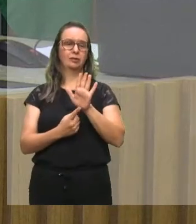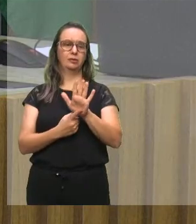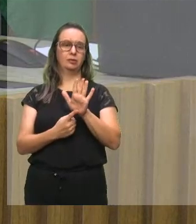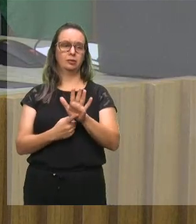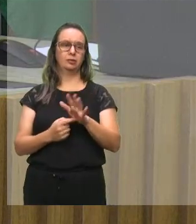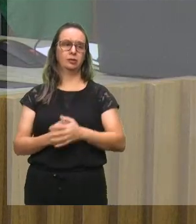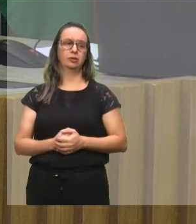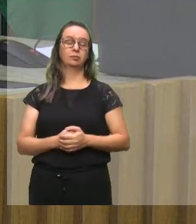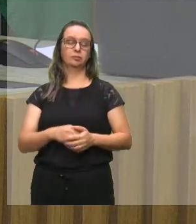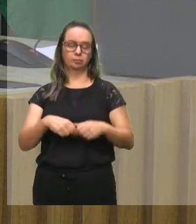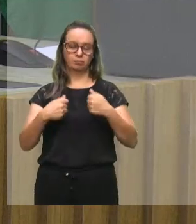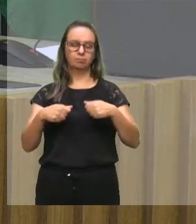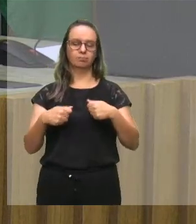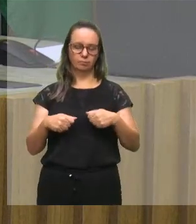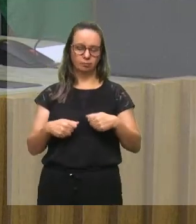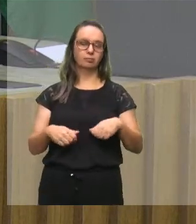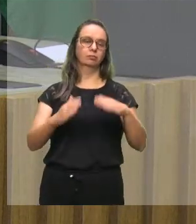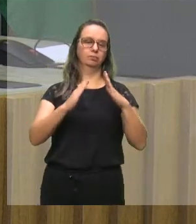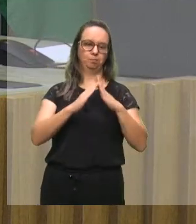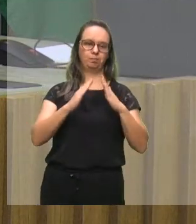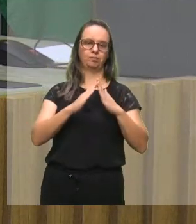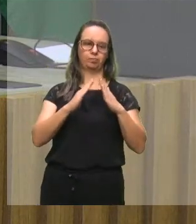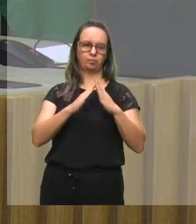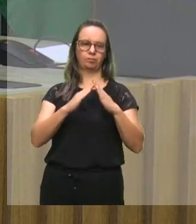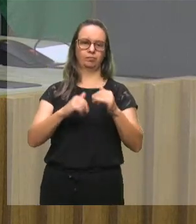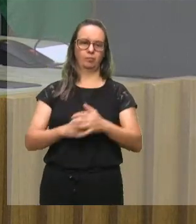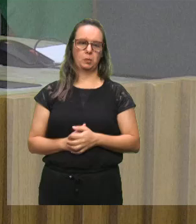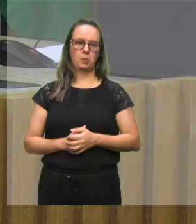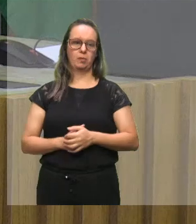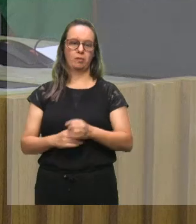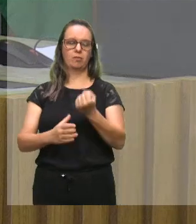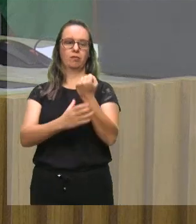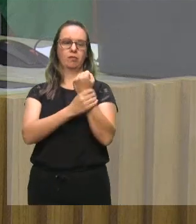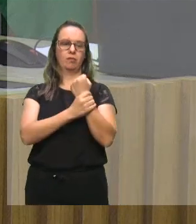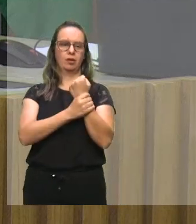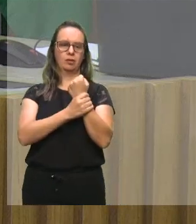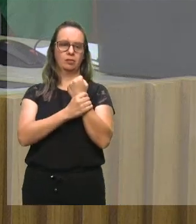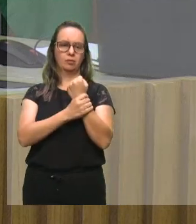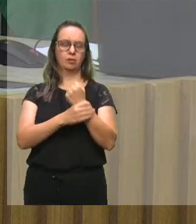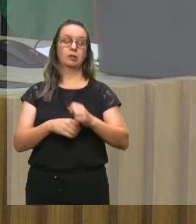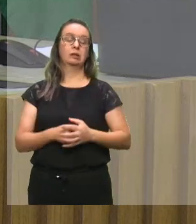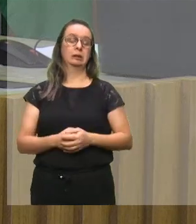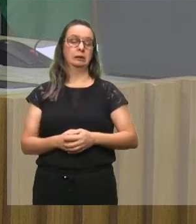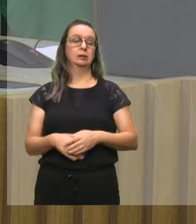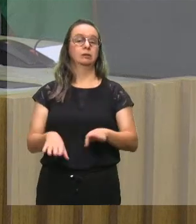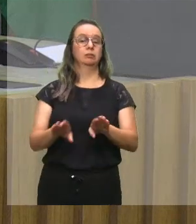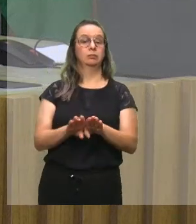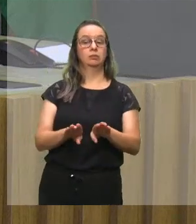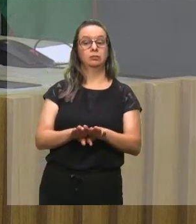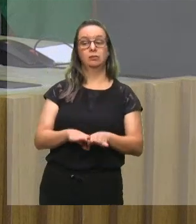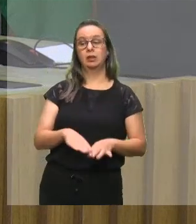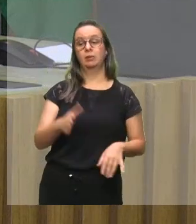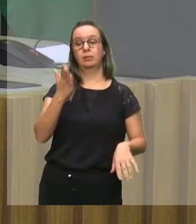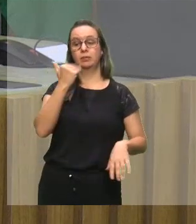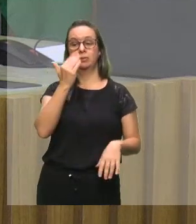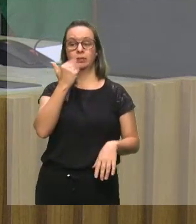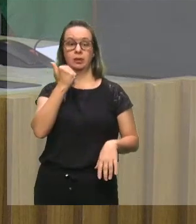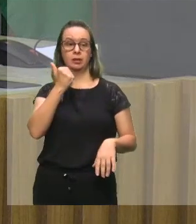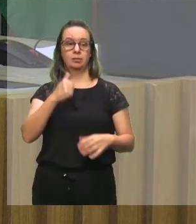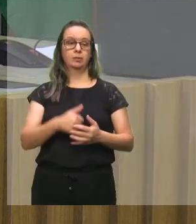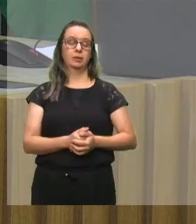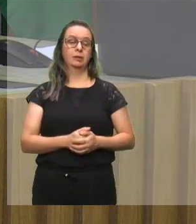à habitação, se a gente não tiver acesso à segurança alimentar, se a gente não tiver acesso à escola, a trabalho